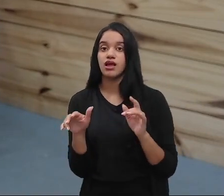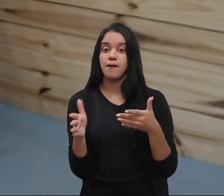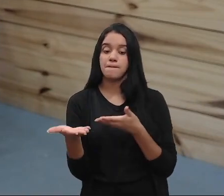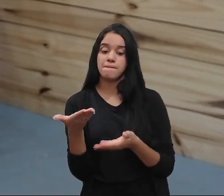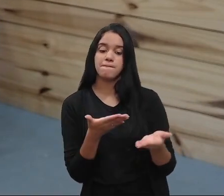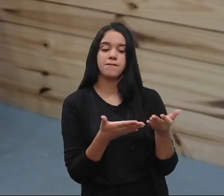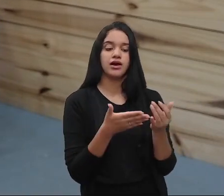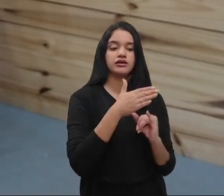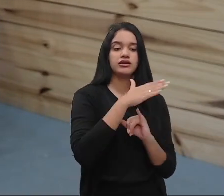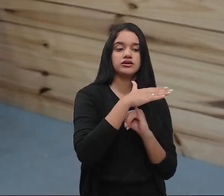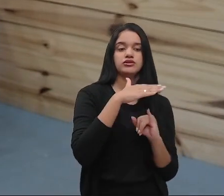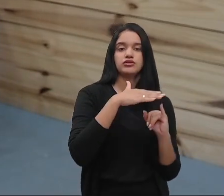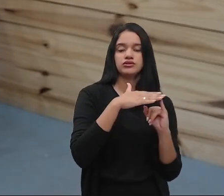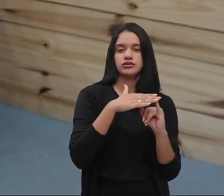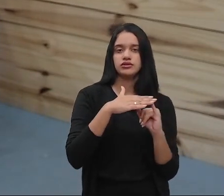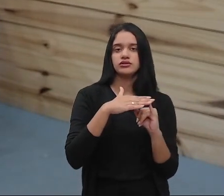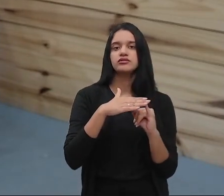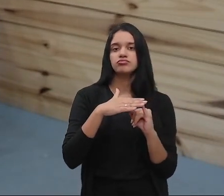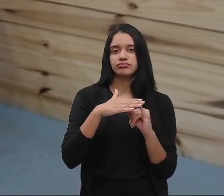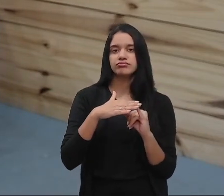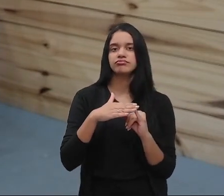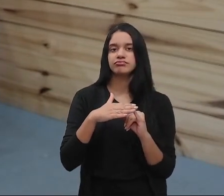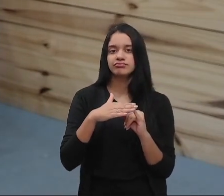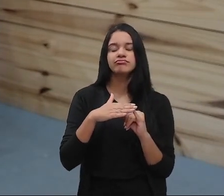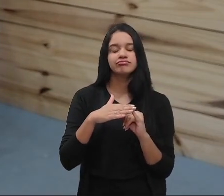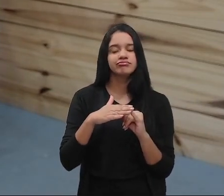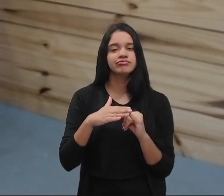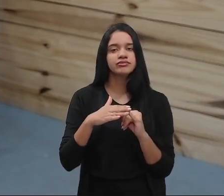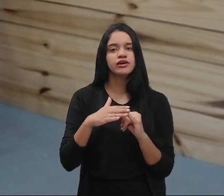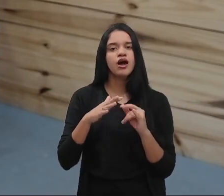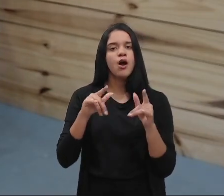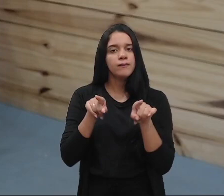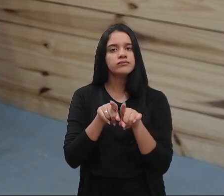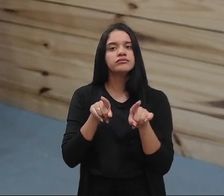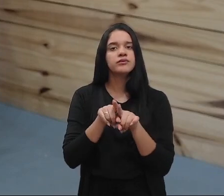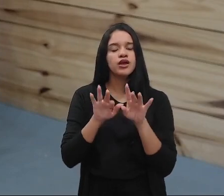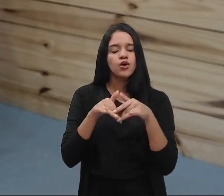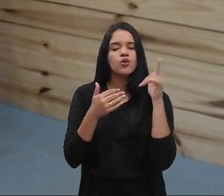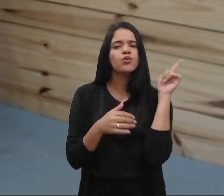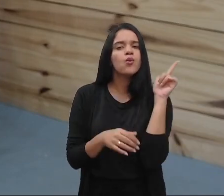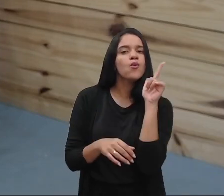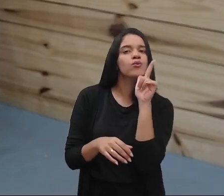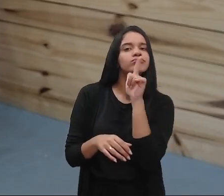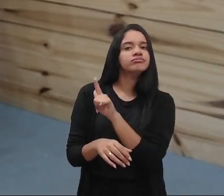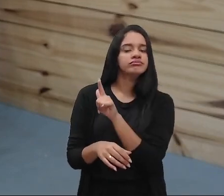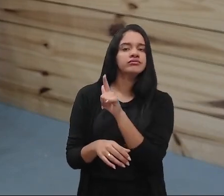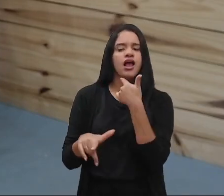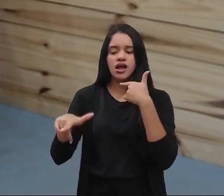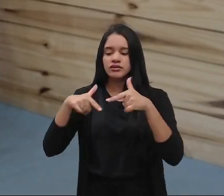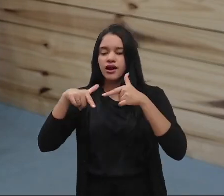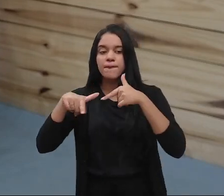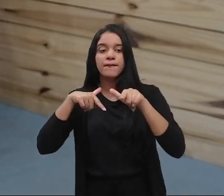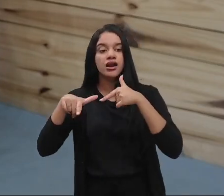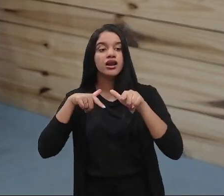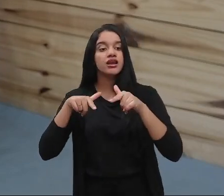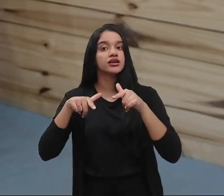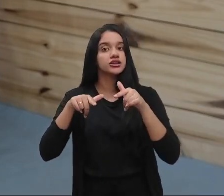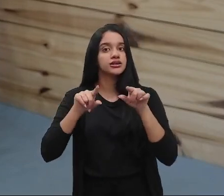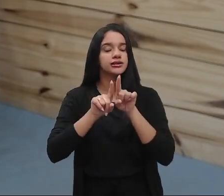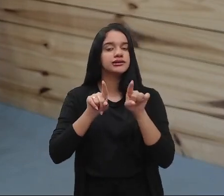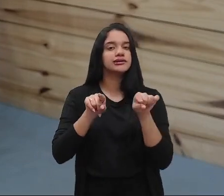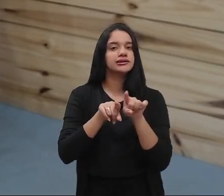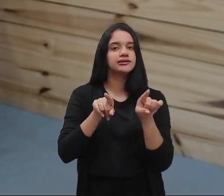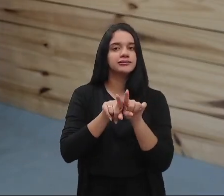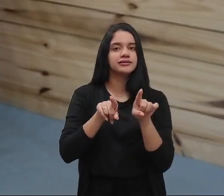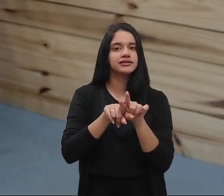a gente possa chegar no match perfeito. E aí a gente consiga trabalhar e trazer essa produtividade, tanto para a gente estar fazendo o